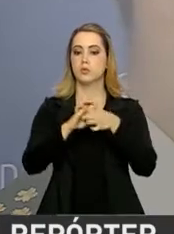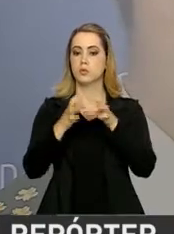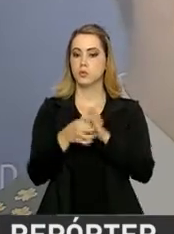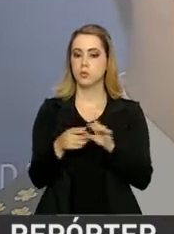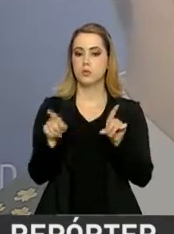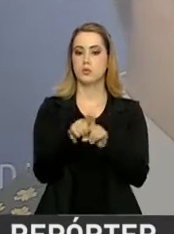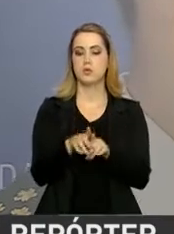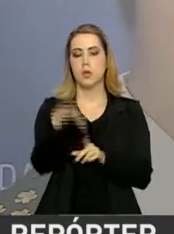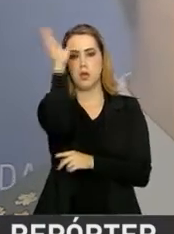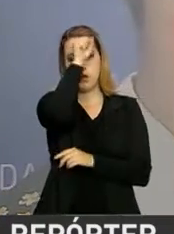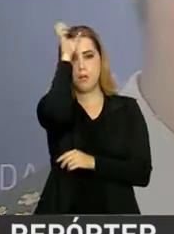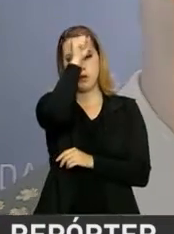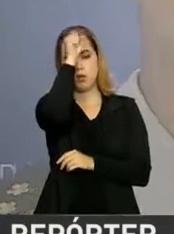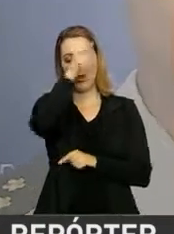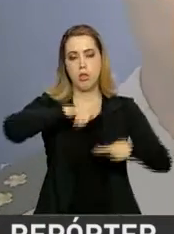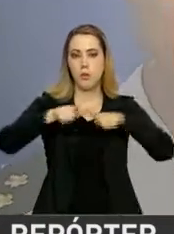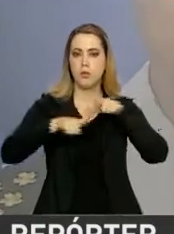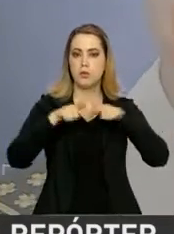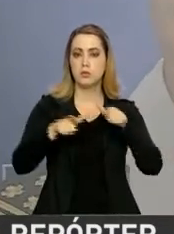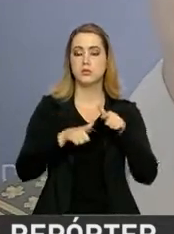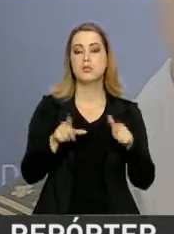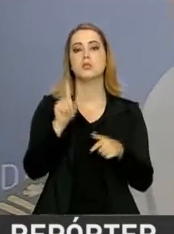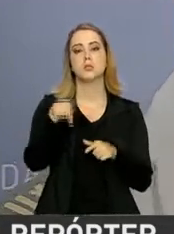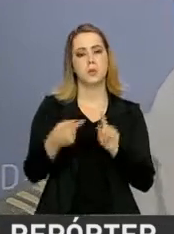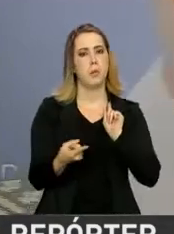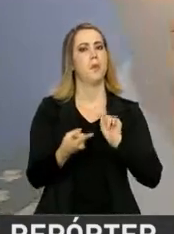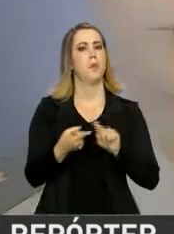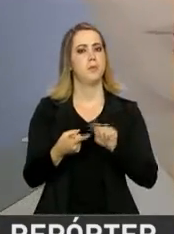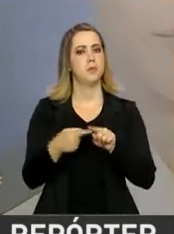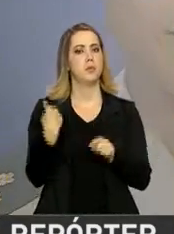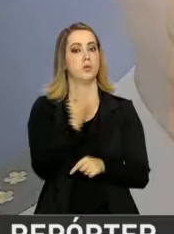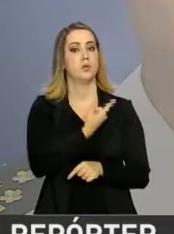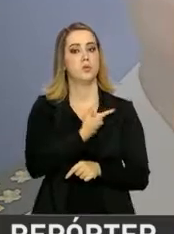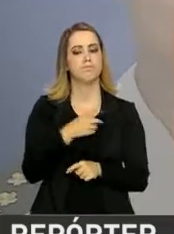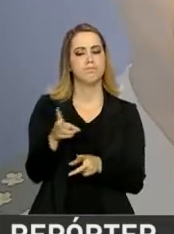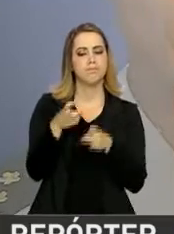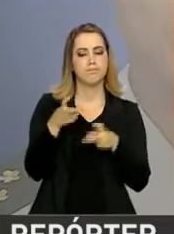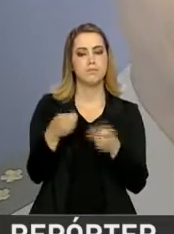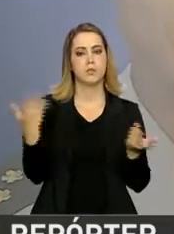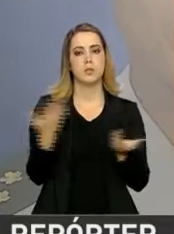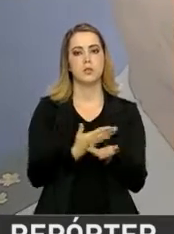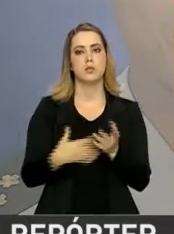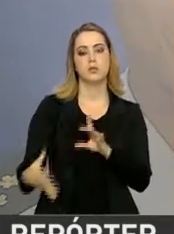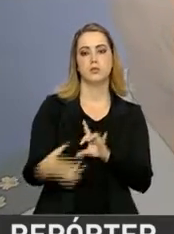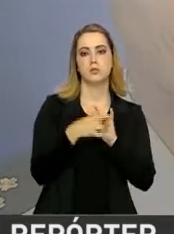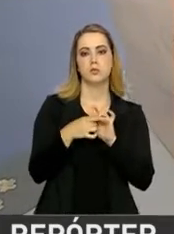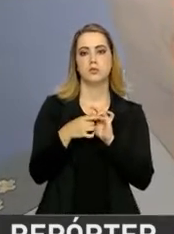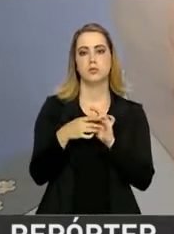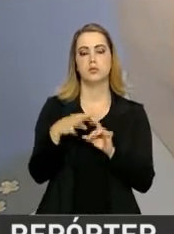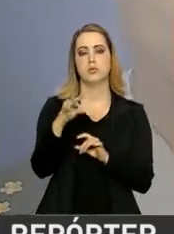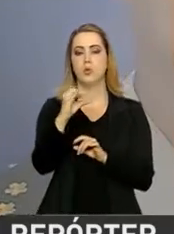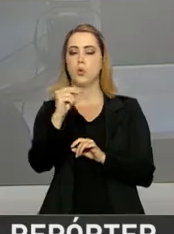de aprender as lições do lado do Brasil, esse é o primeiro ponto que nós temos que realmente considerar no nosso relacionamento para